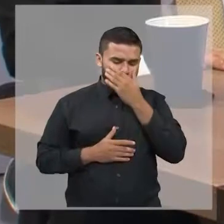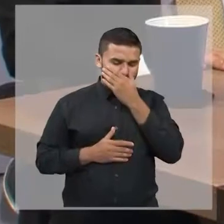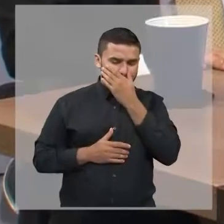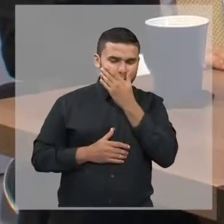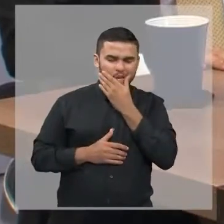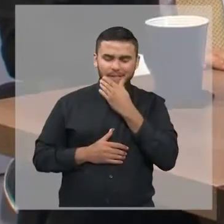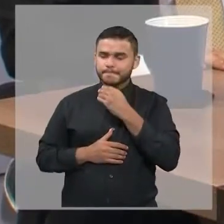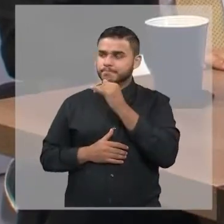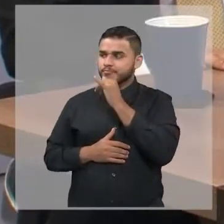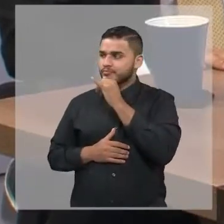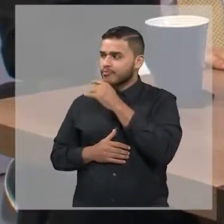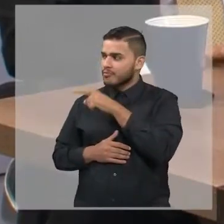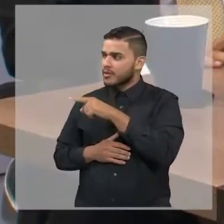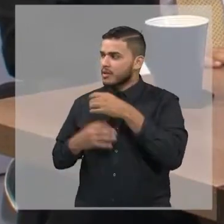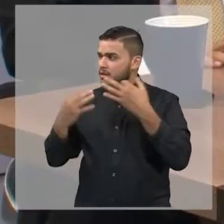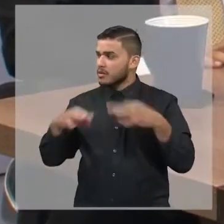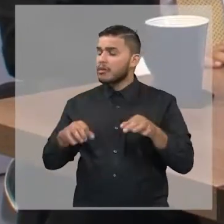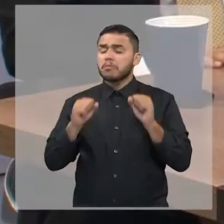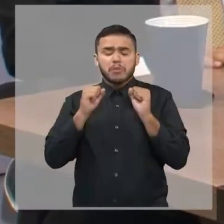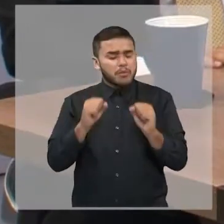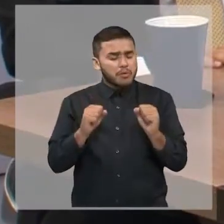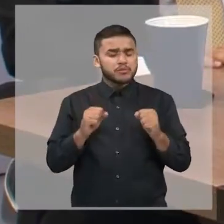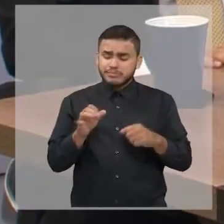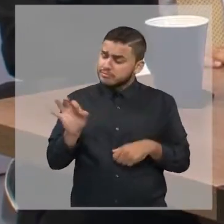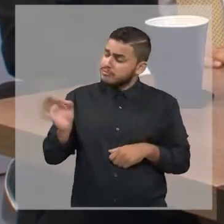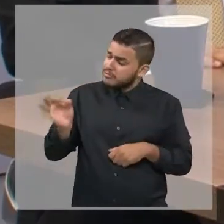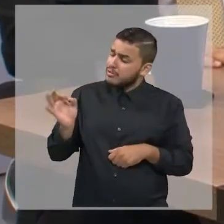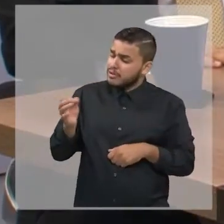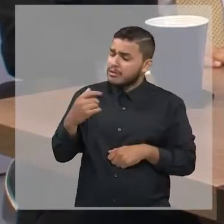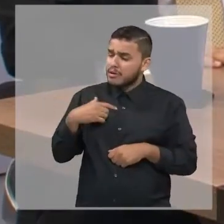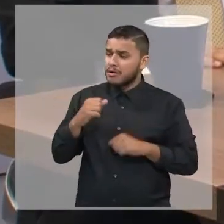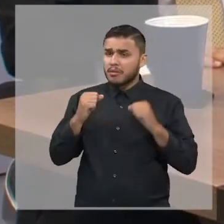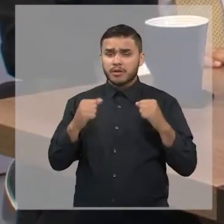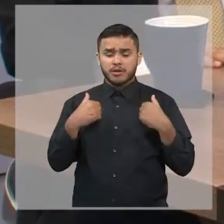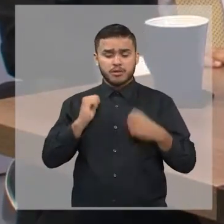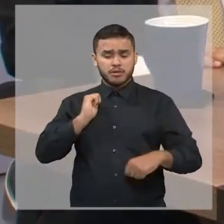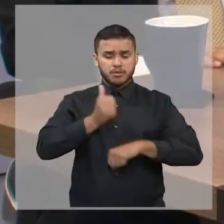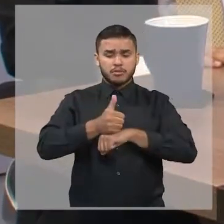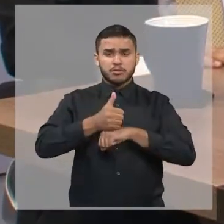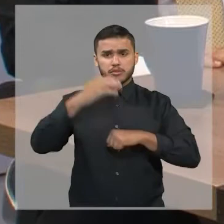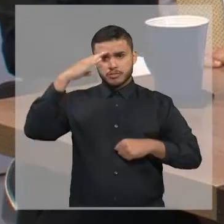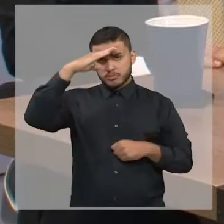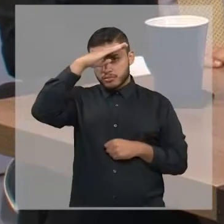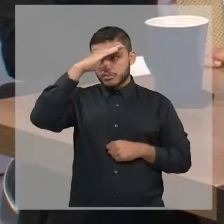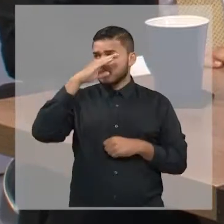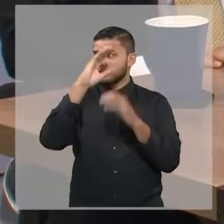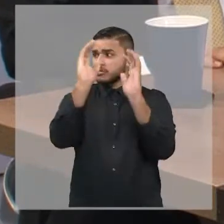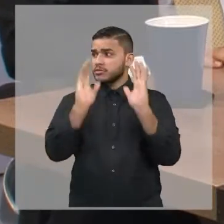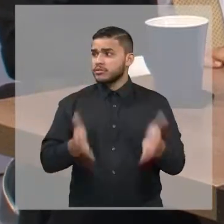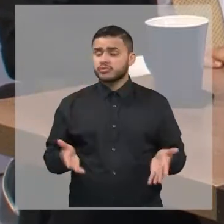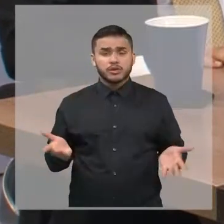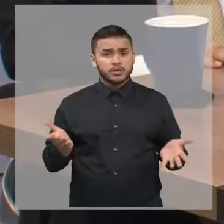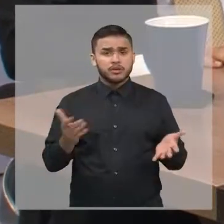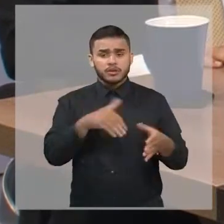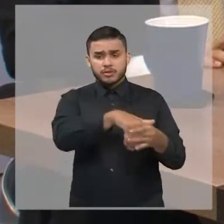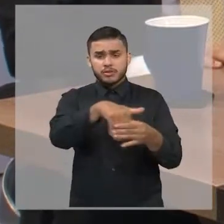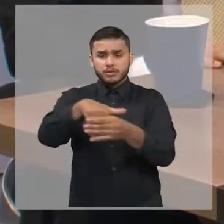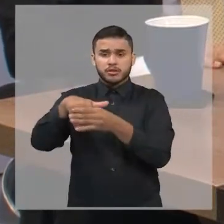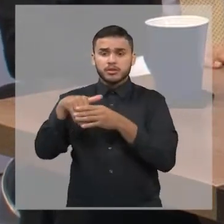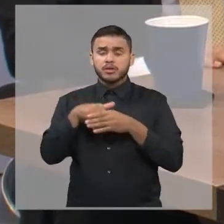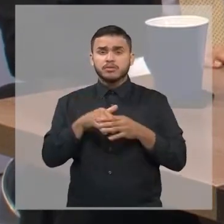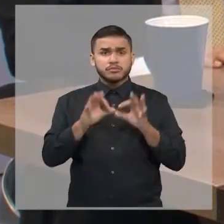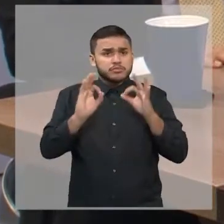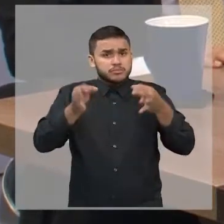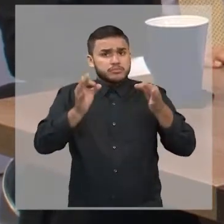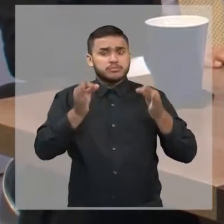estou colocando conta. Mas isso é legítimo. O problema, eu sei. Ele está eleito. Ele está eleito. Está eleito. A gente está discutindo. E ele foi eleito nesse modelo. Ele foi eleito nesse modelo. Estamos discutindo,